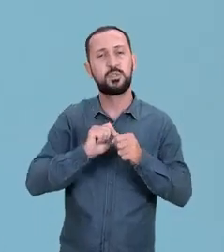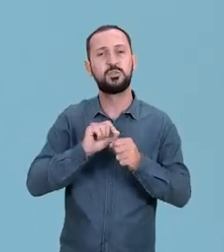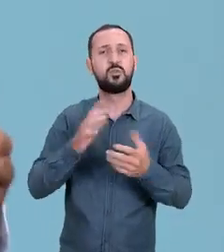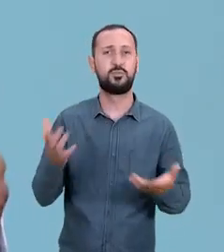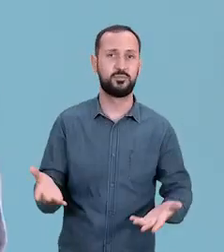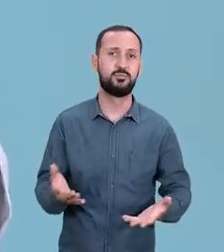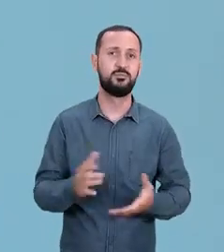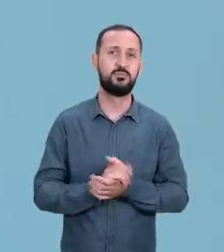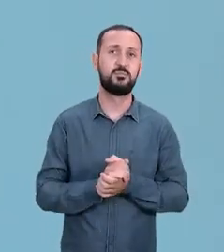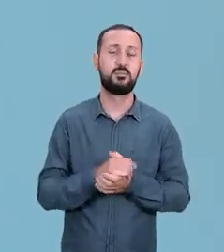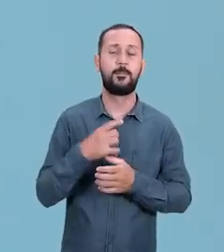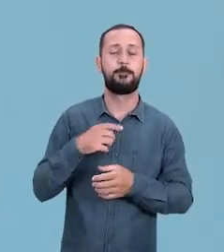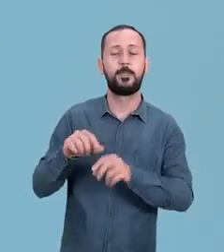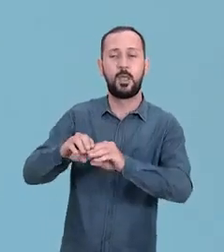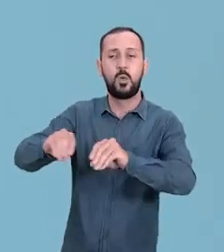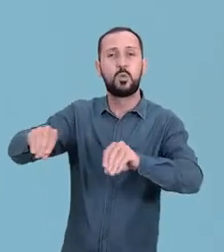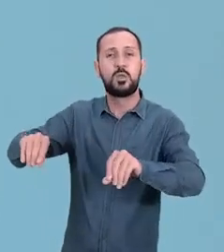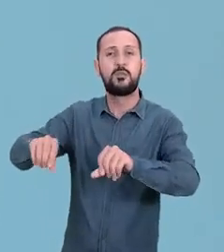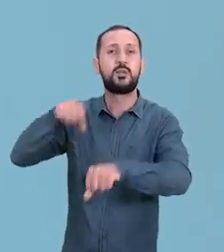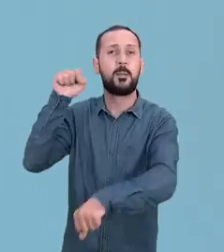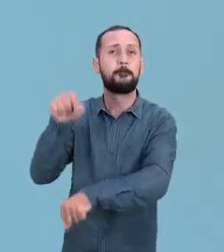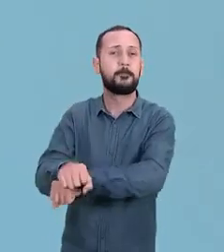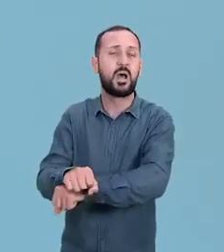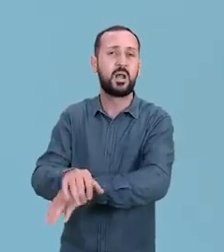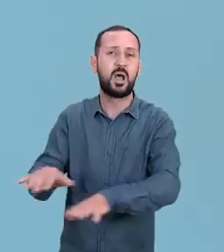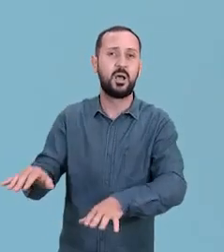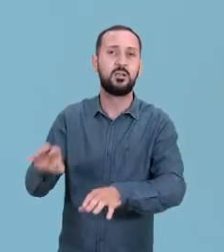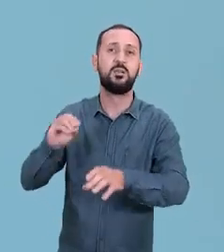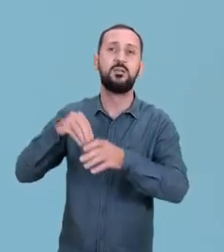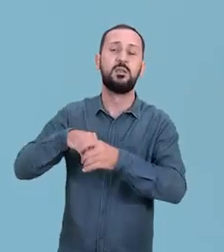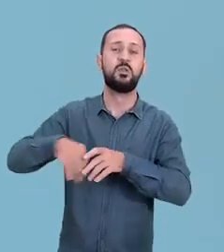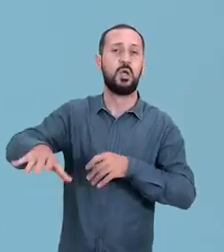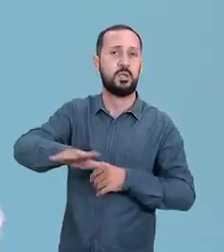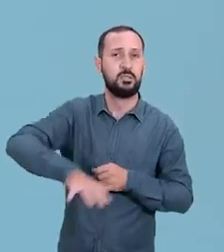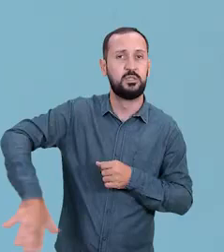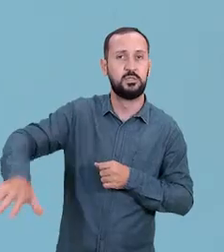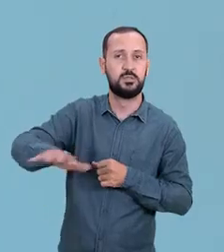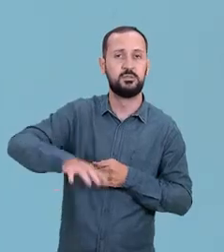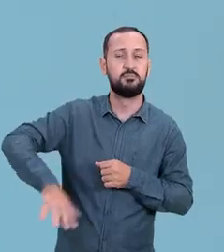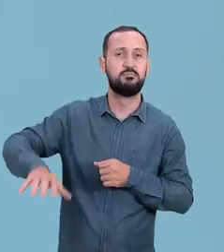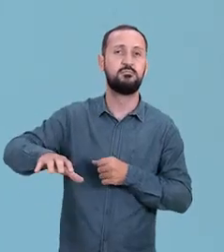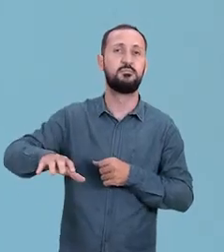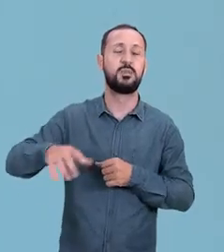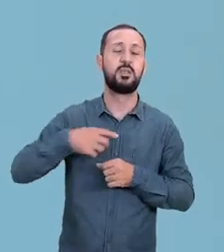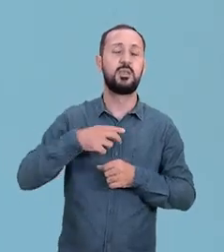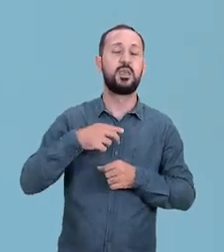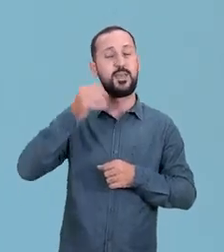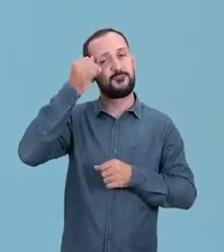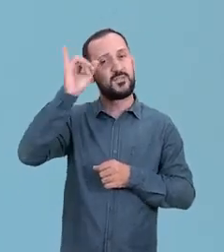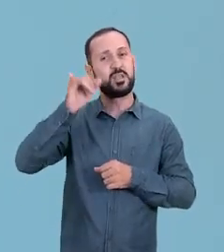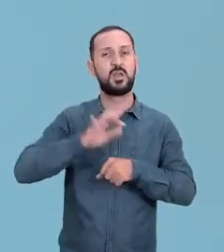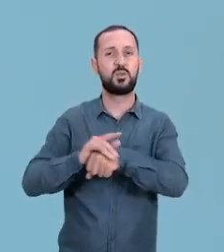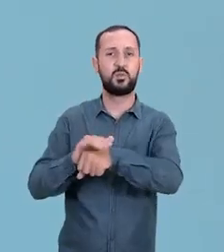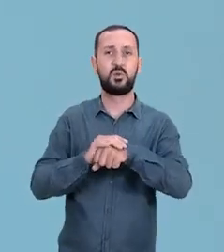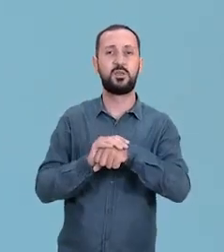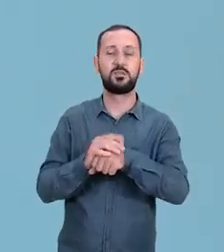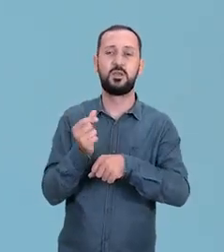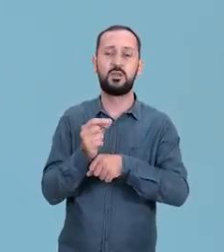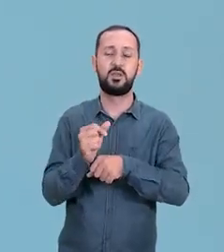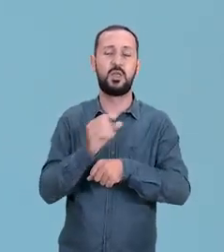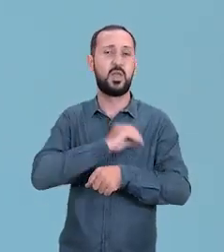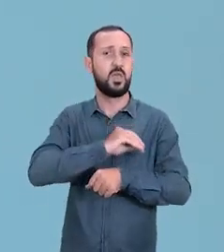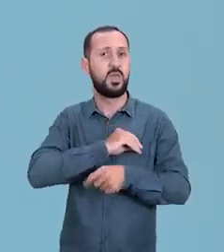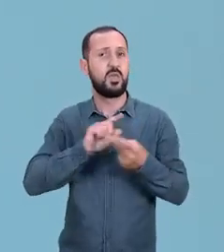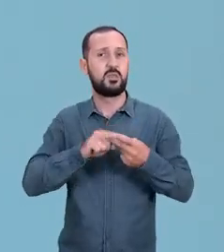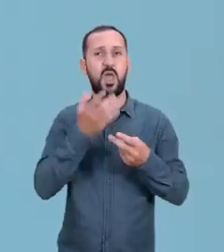problema da ociosidade do terreno, da fonte de reservatório de vetor, e ainda gera renda